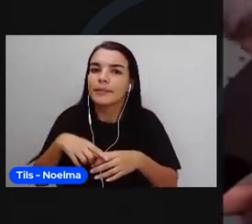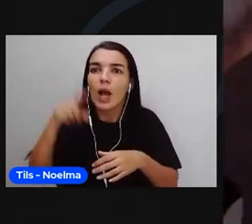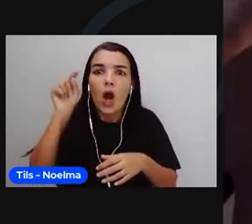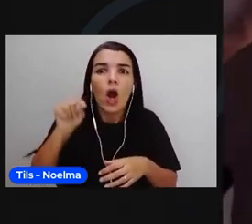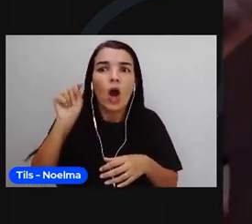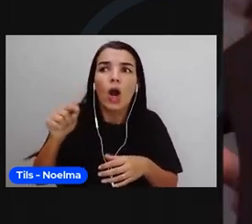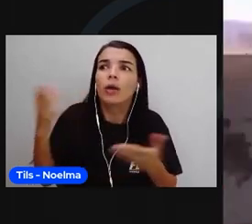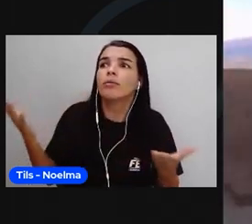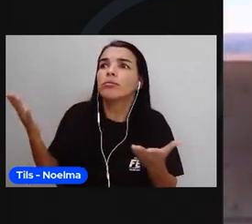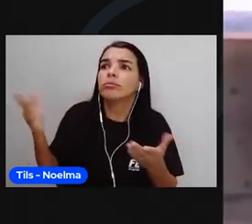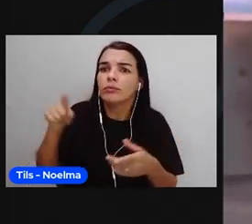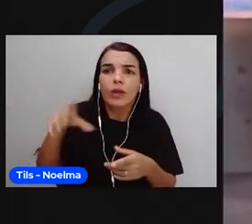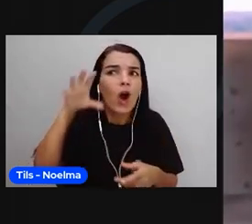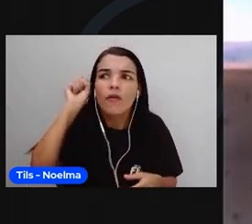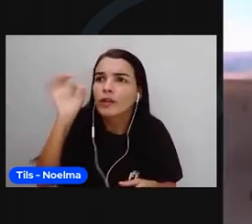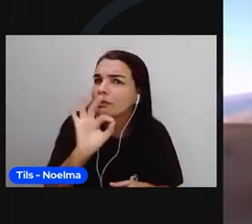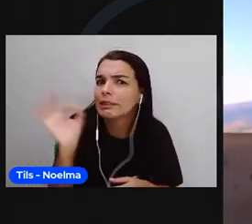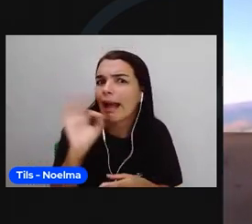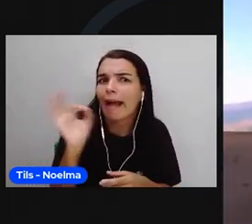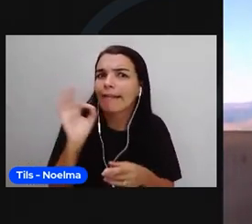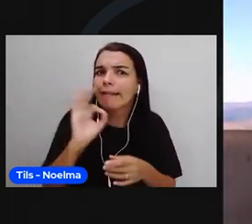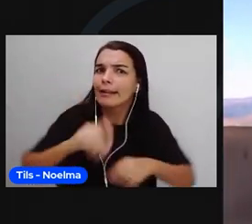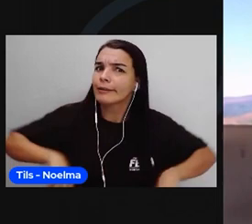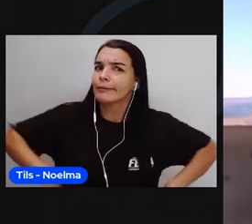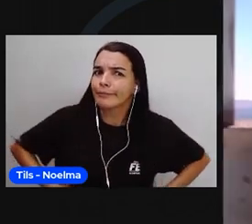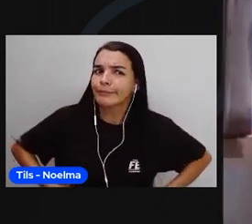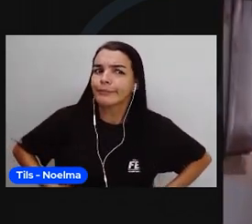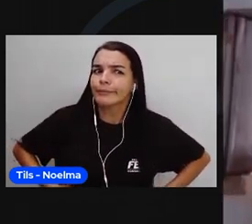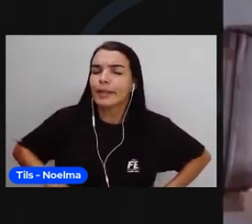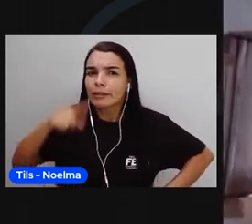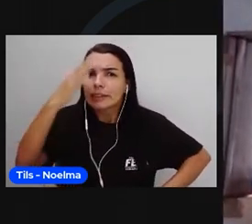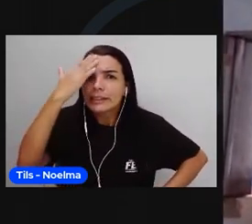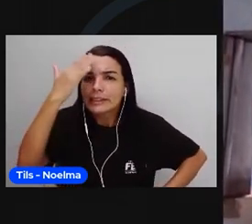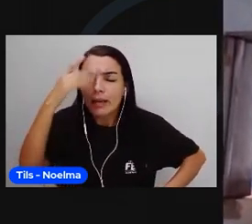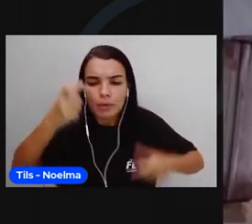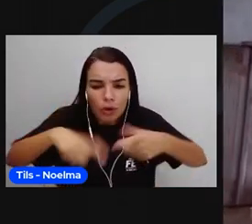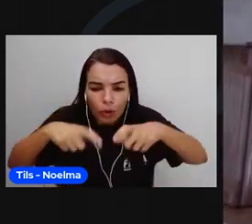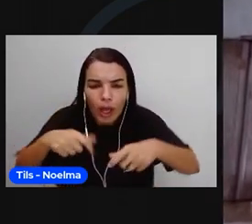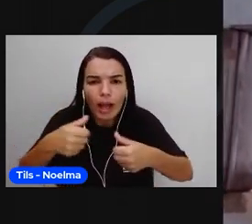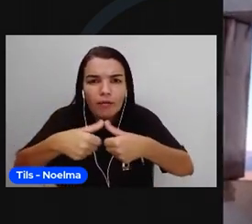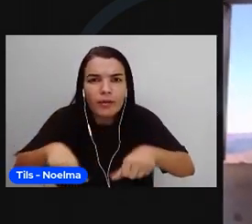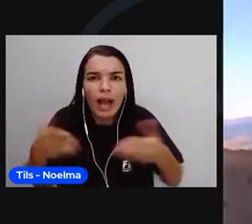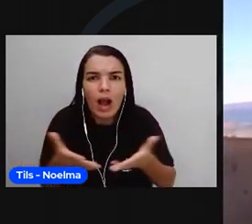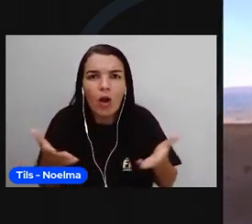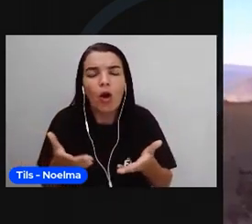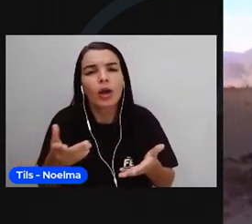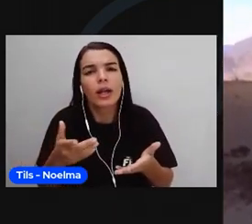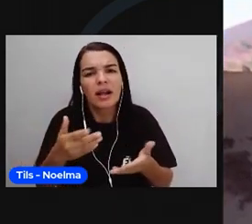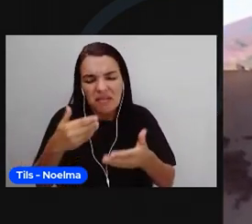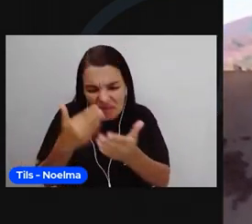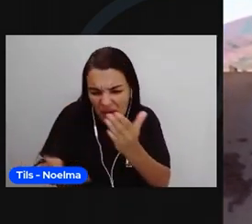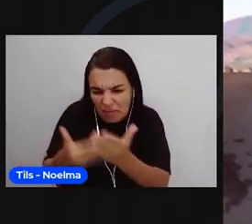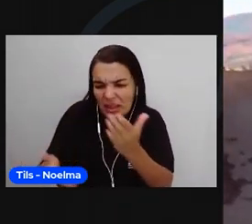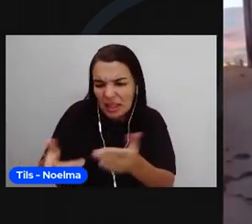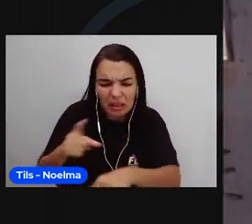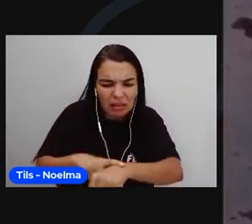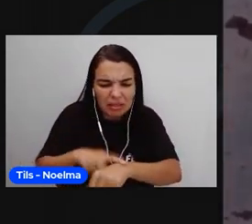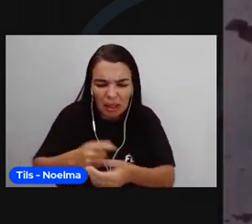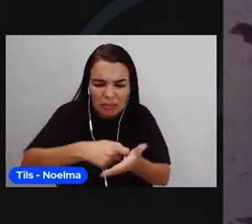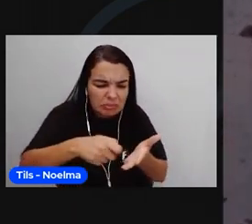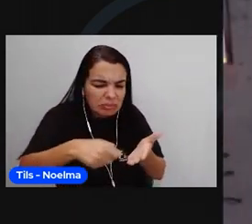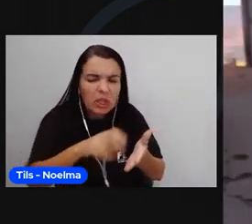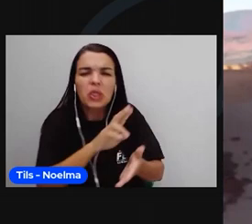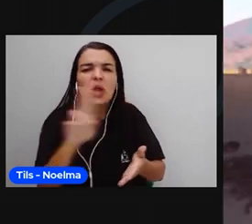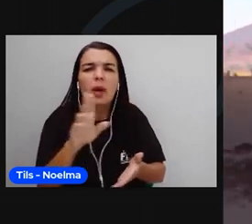Maria José, tu não tá me ouvindo chamar, não, Maria? Tu não sabe que aqui não é lugar pra tu ficar agora? Em vez de ficar perdendo tempo desenhando o nome, vai